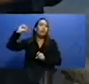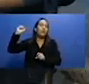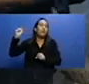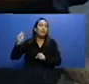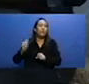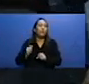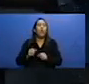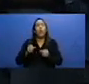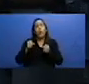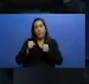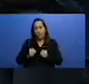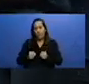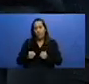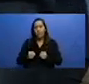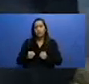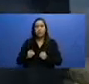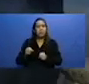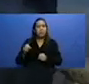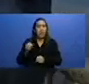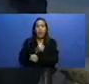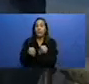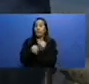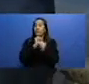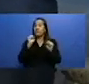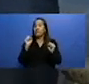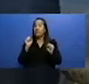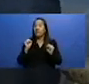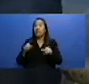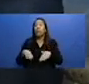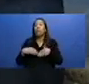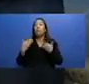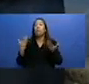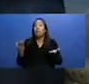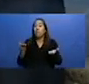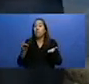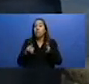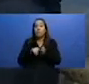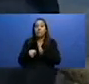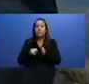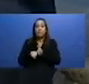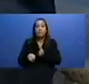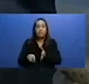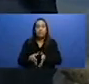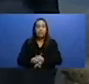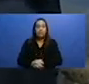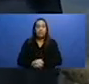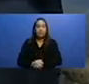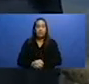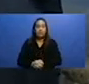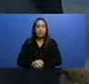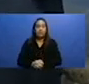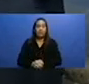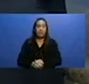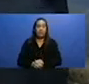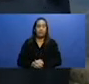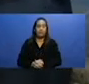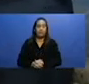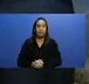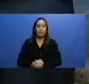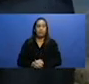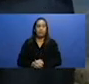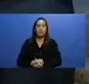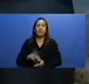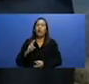Pouco provável, muito provável, impossível, improvável, certo? Qual é o melhor termo para usar aqui